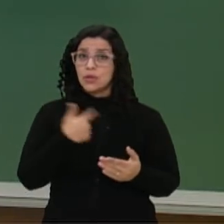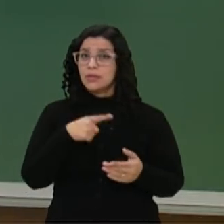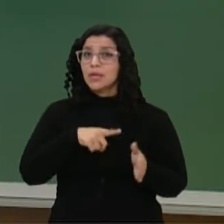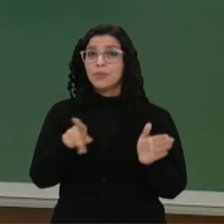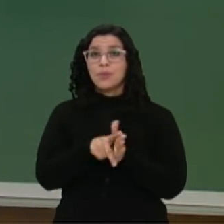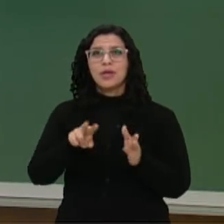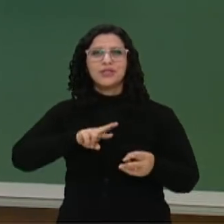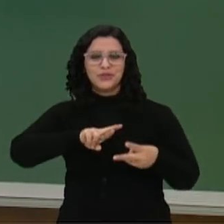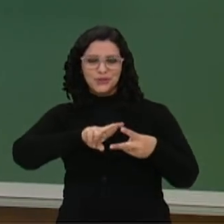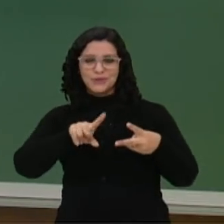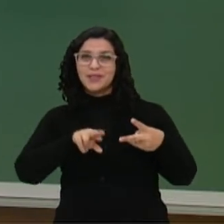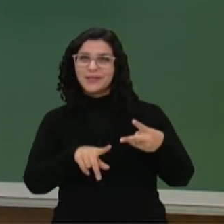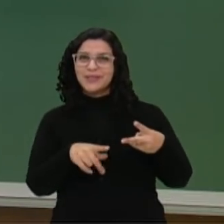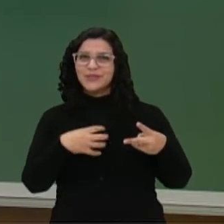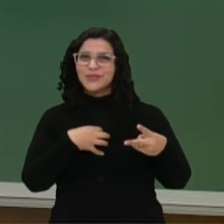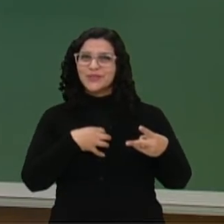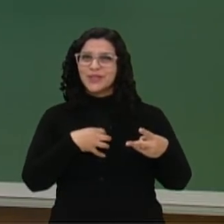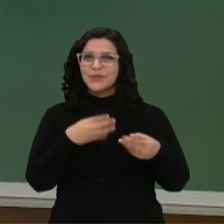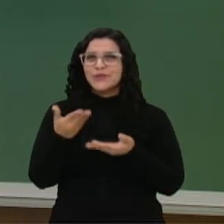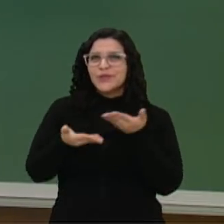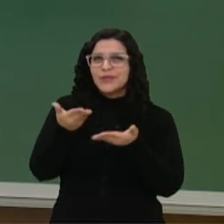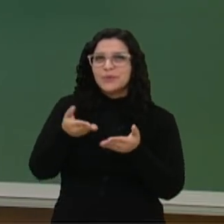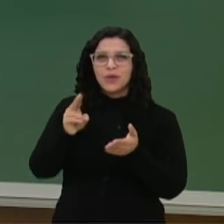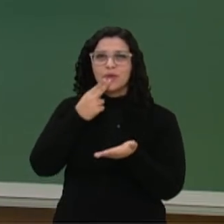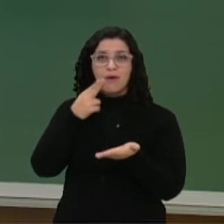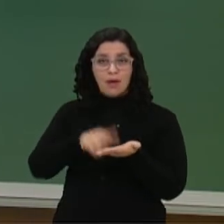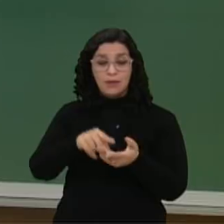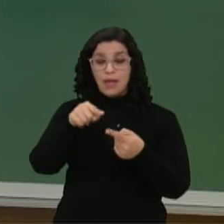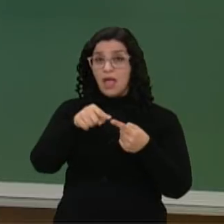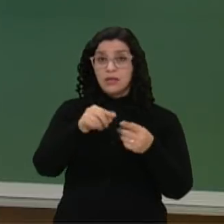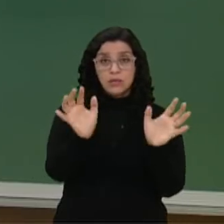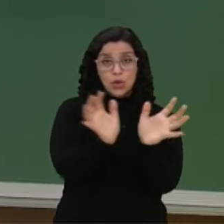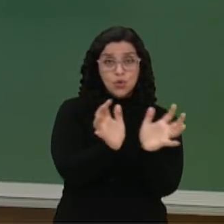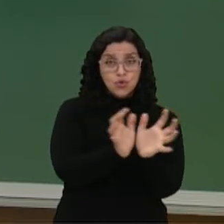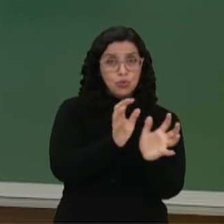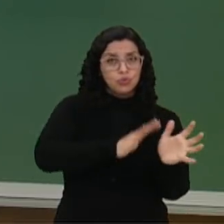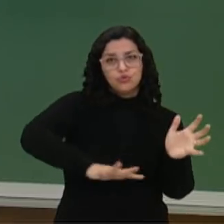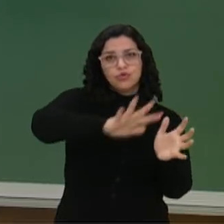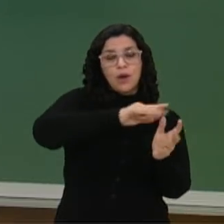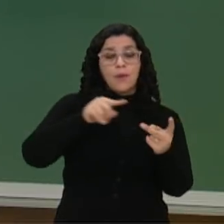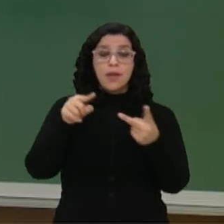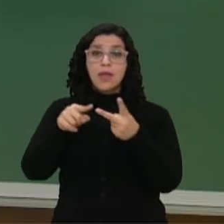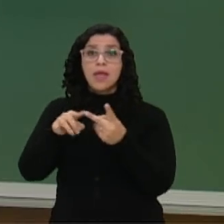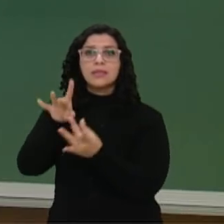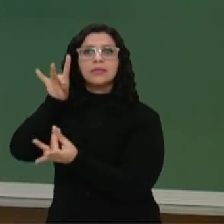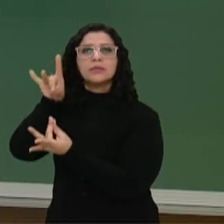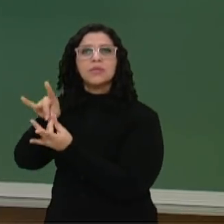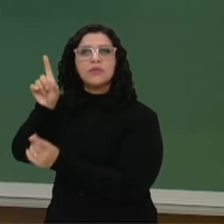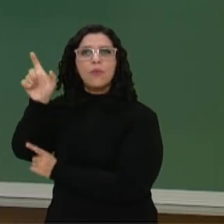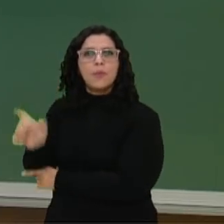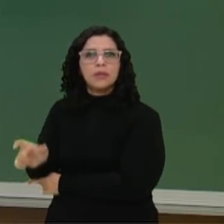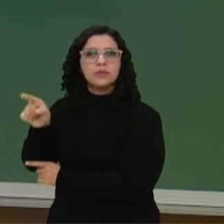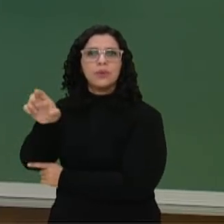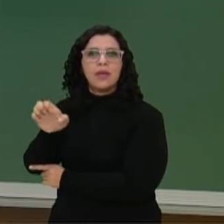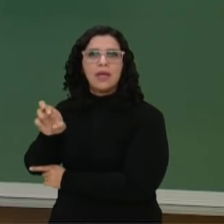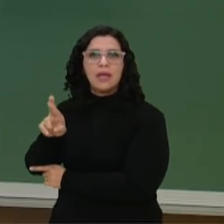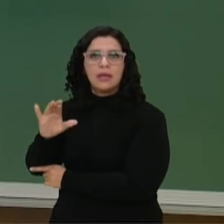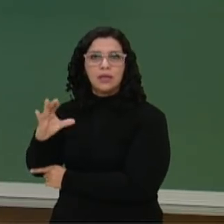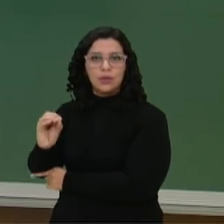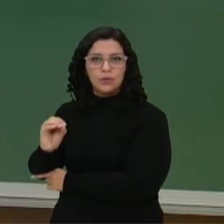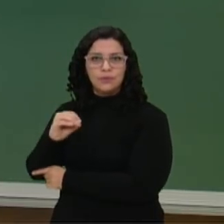a diferença de tratamento nas duas cartas. Uma é abrangente, serve para um coletivo, e uma para alguém